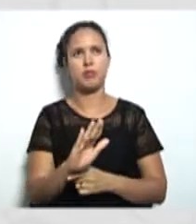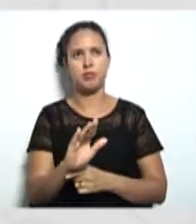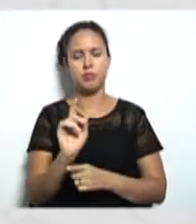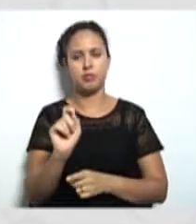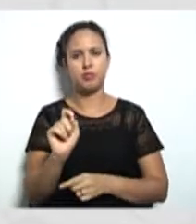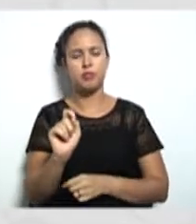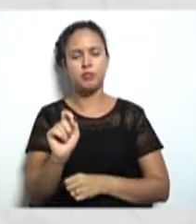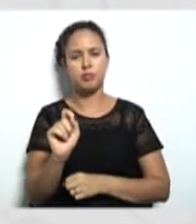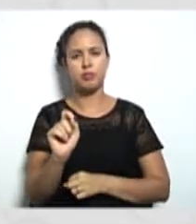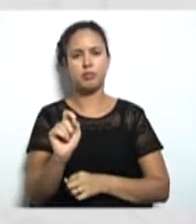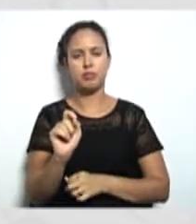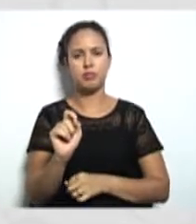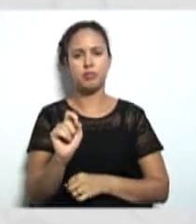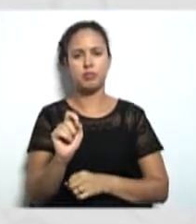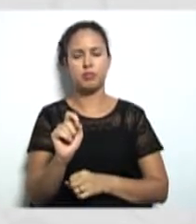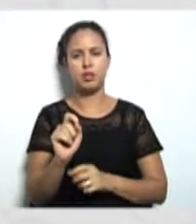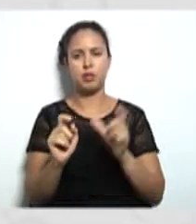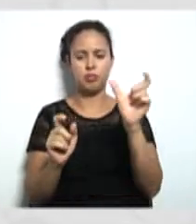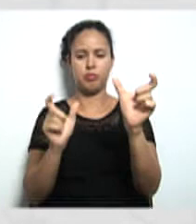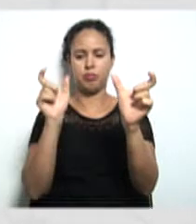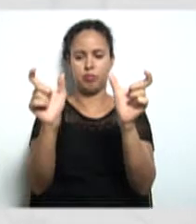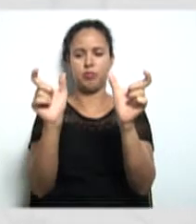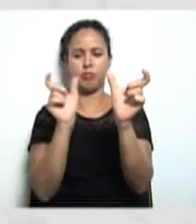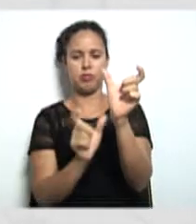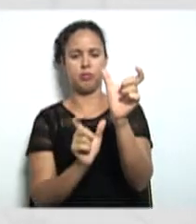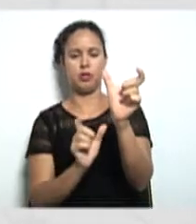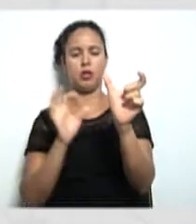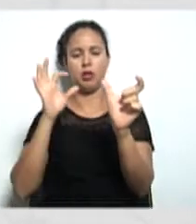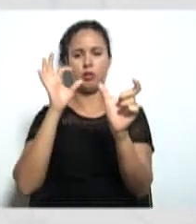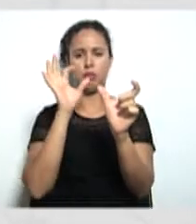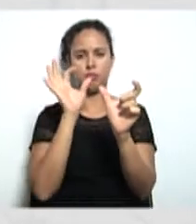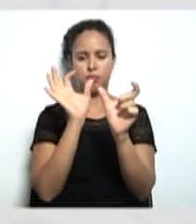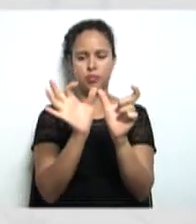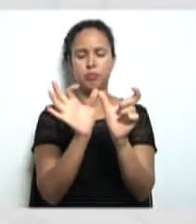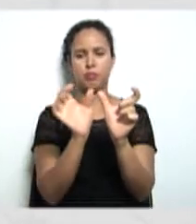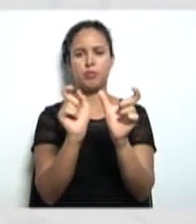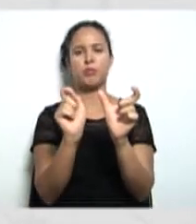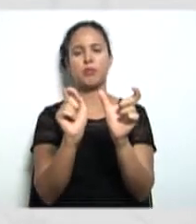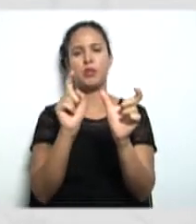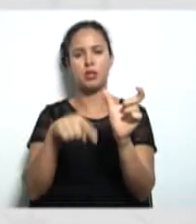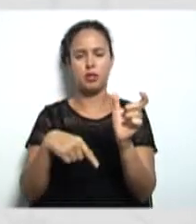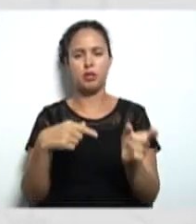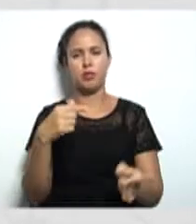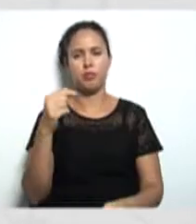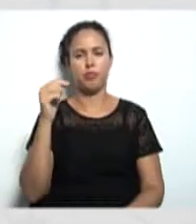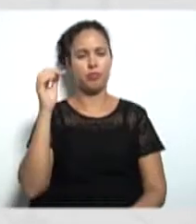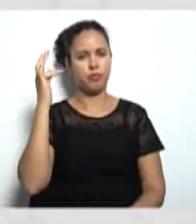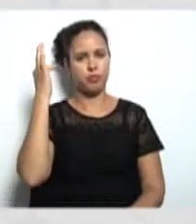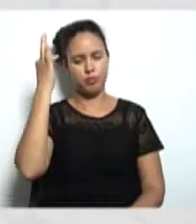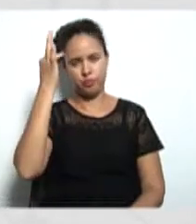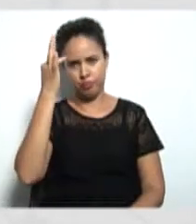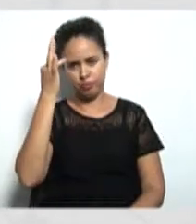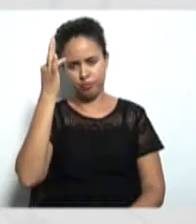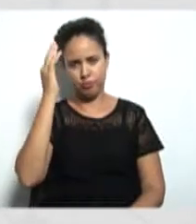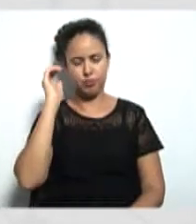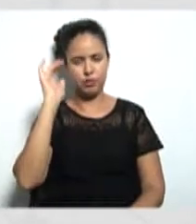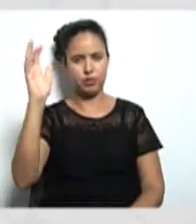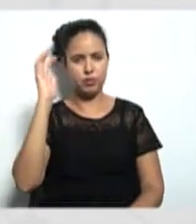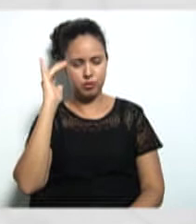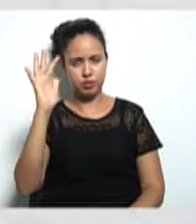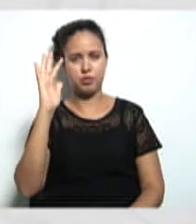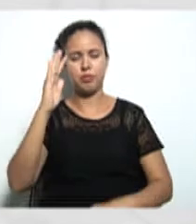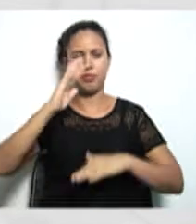aquela região onde todos se conversam, nós temos a teoria e a prática. Então, o